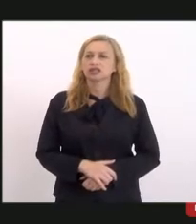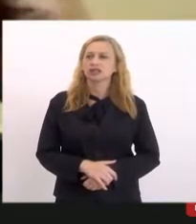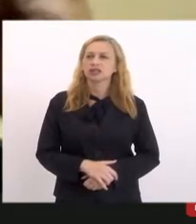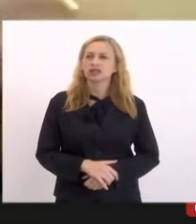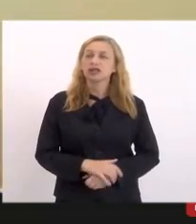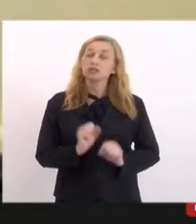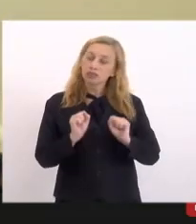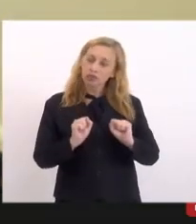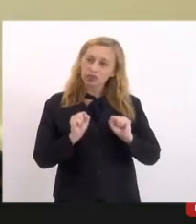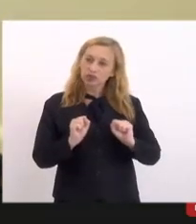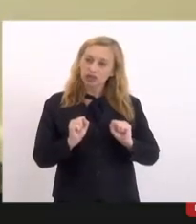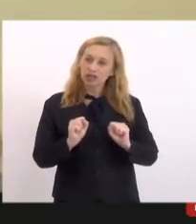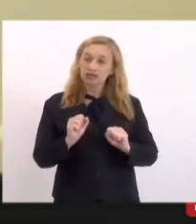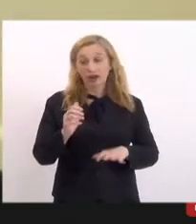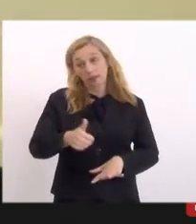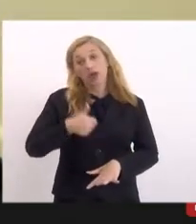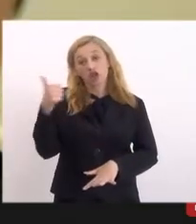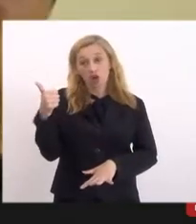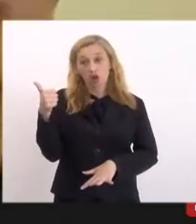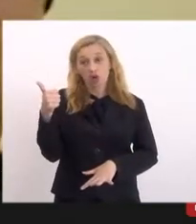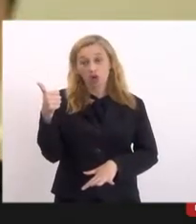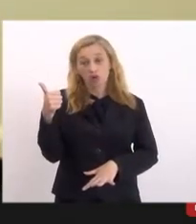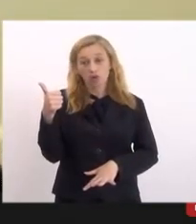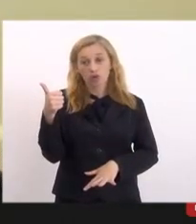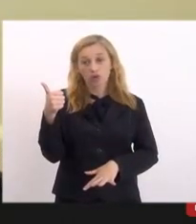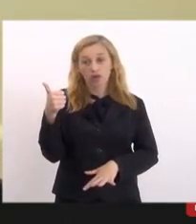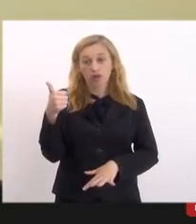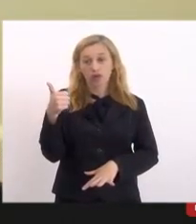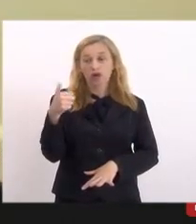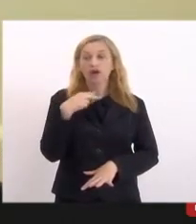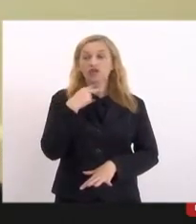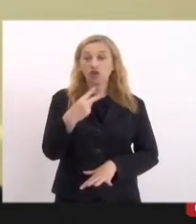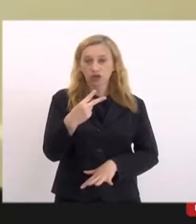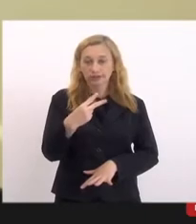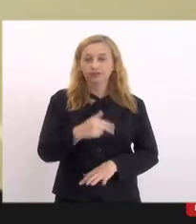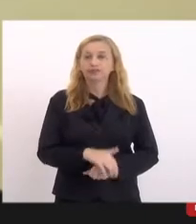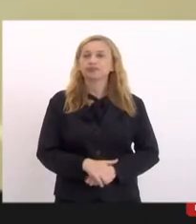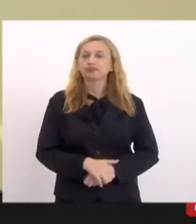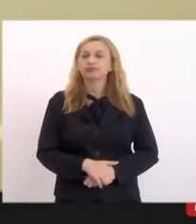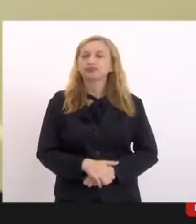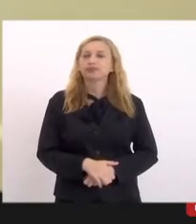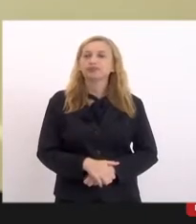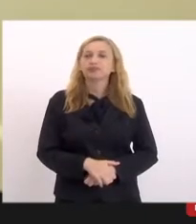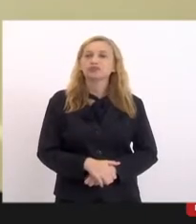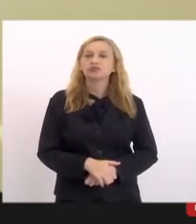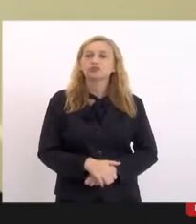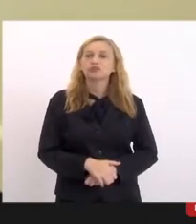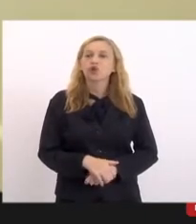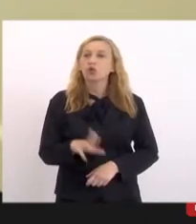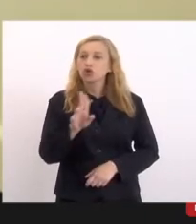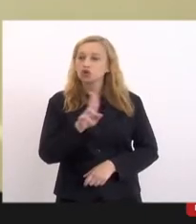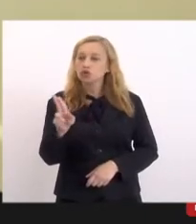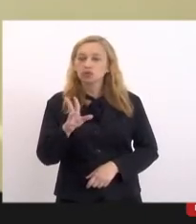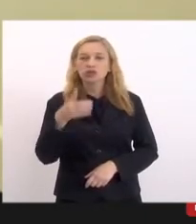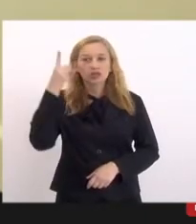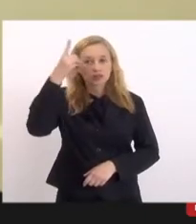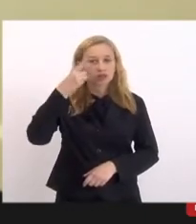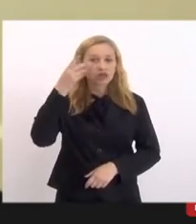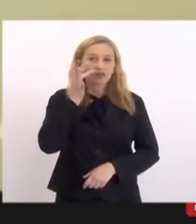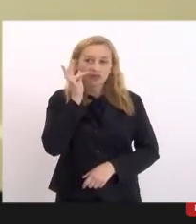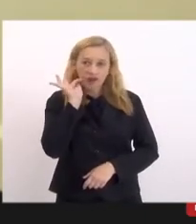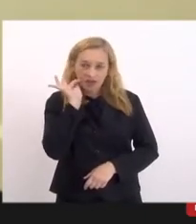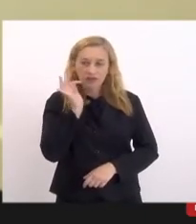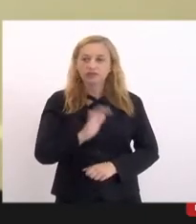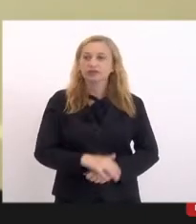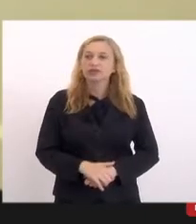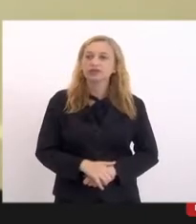Para poder ficar melhor o áudio. Eu queria, em nome do deputado Flávio Serafini,